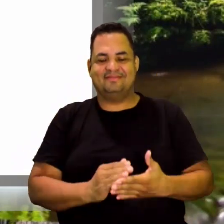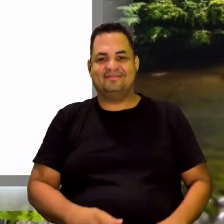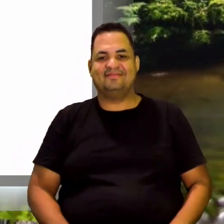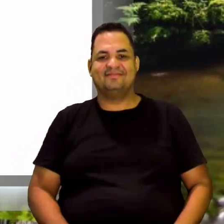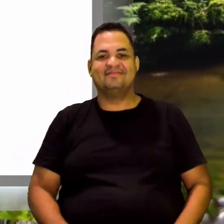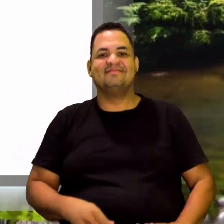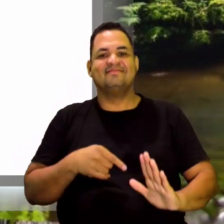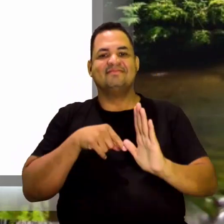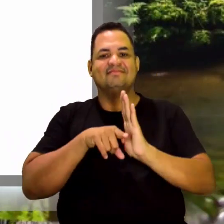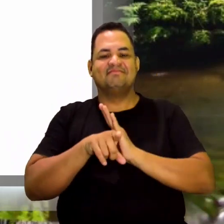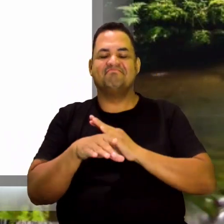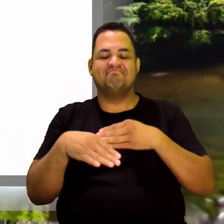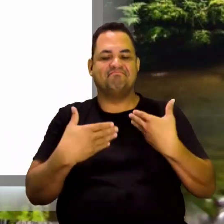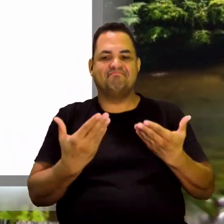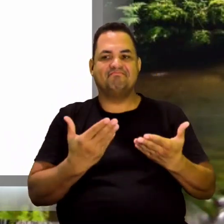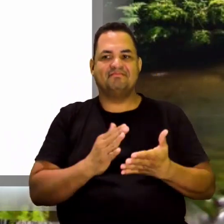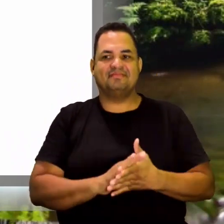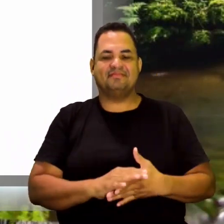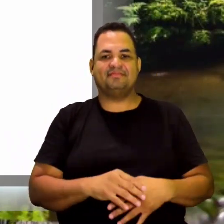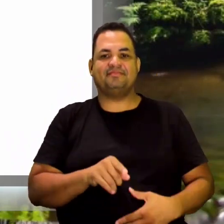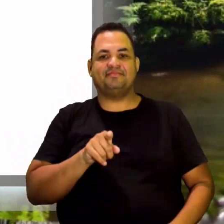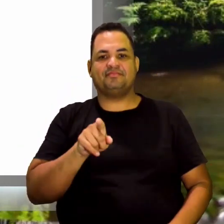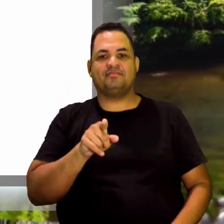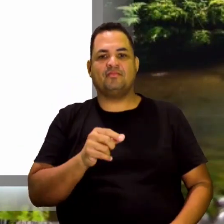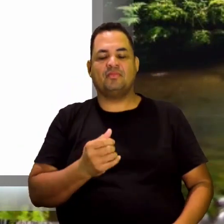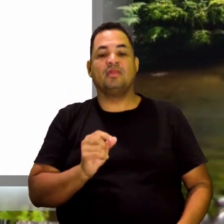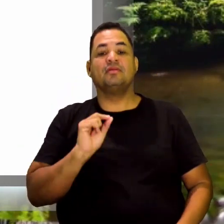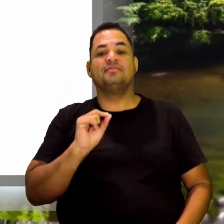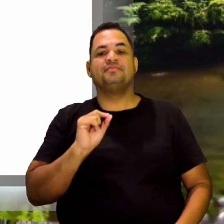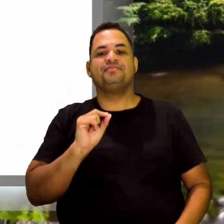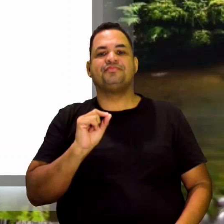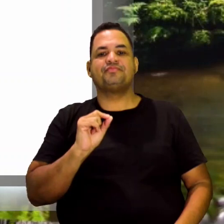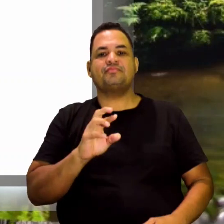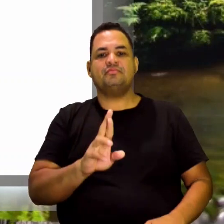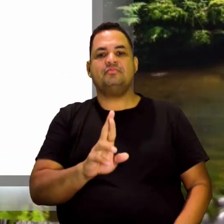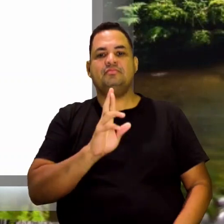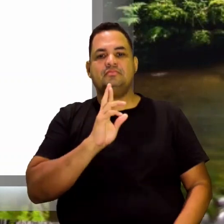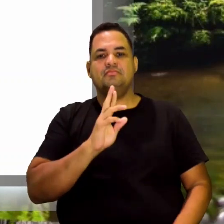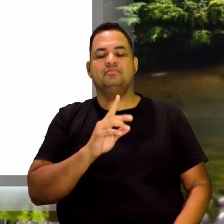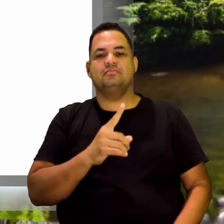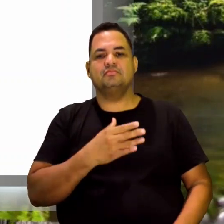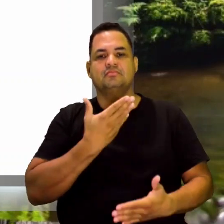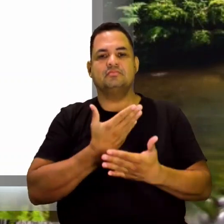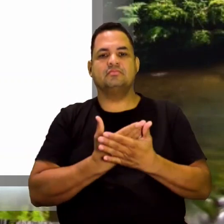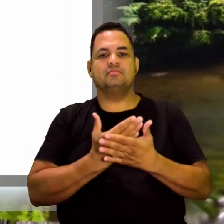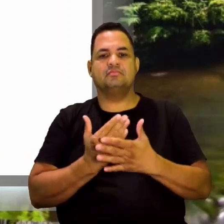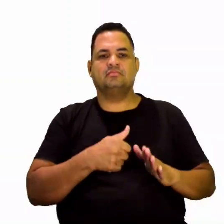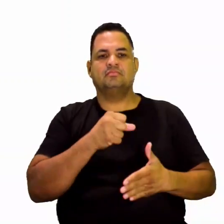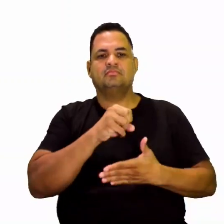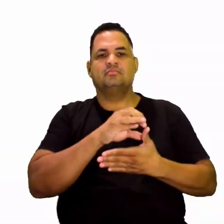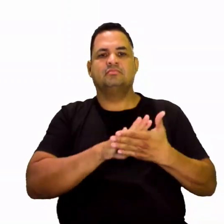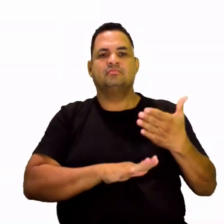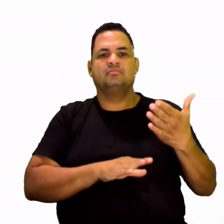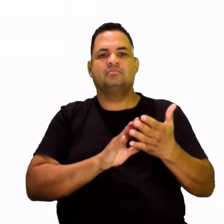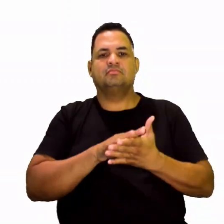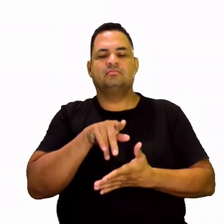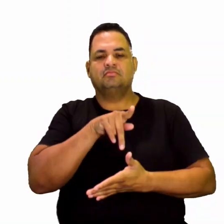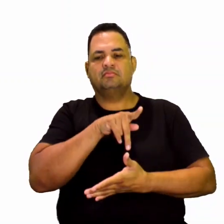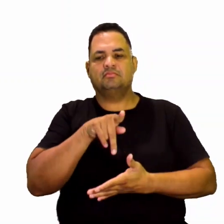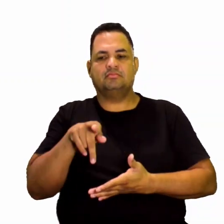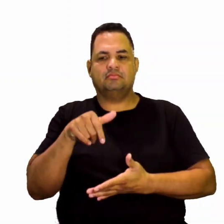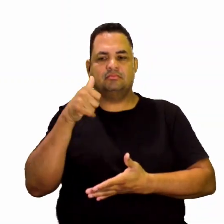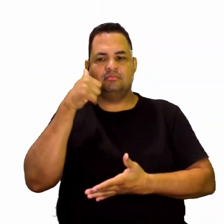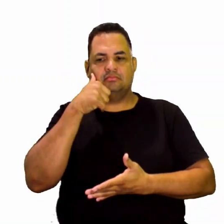sendo perguntado de alguma forma assim para você, né? Para ver o que você responde aí sobre a nossa aula. Vamos lá, professora